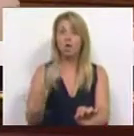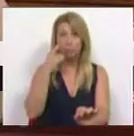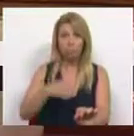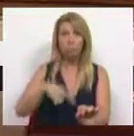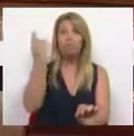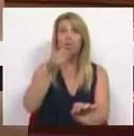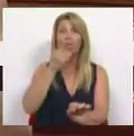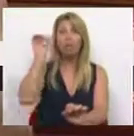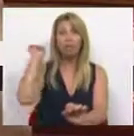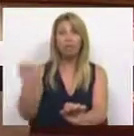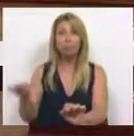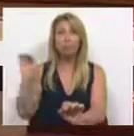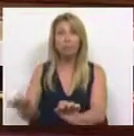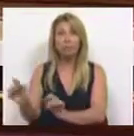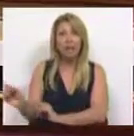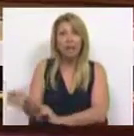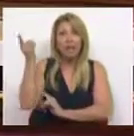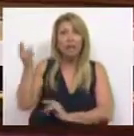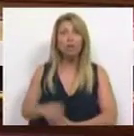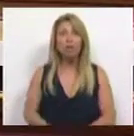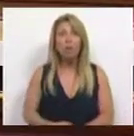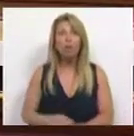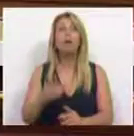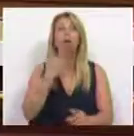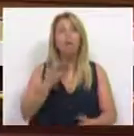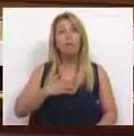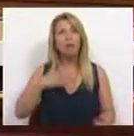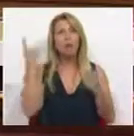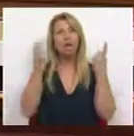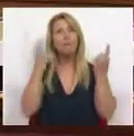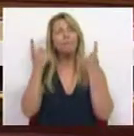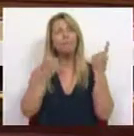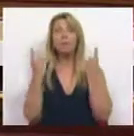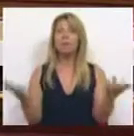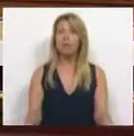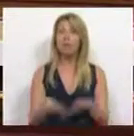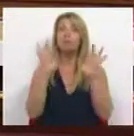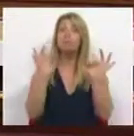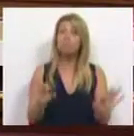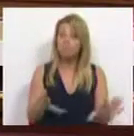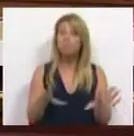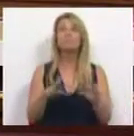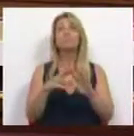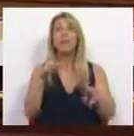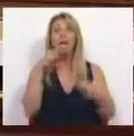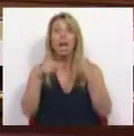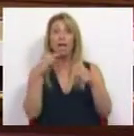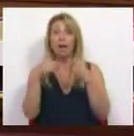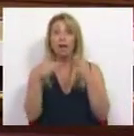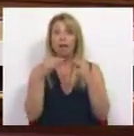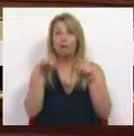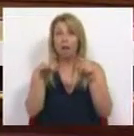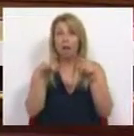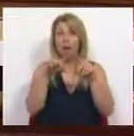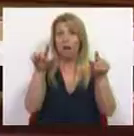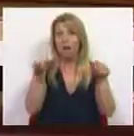que é para nos fazer refletir sobre como as ofertas alimentares também podem promover a redução do